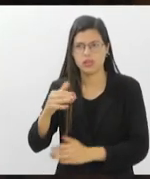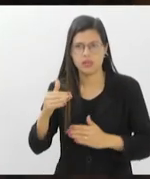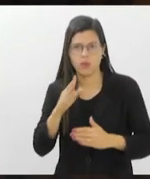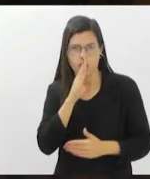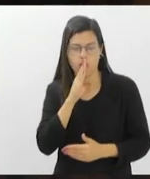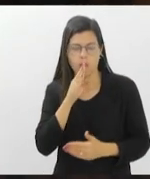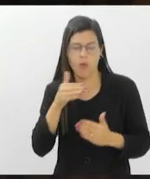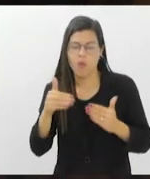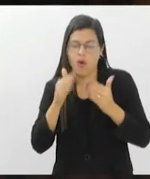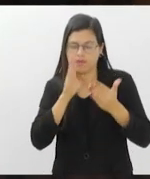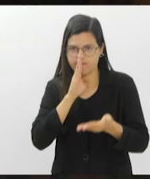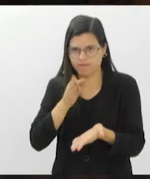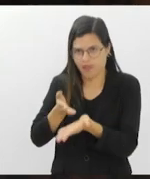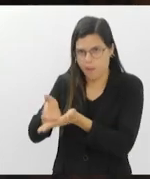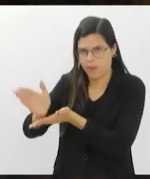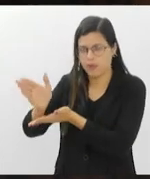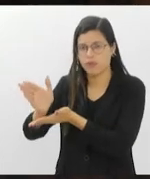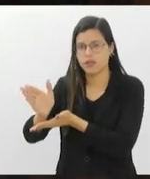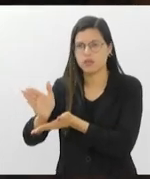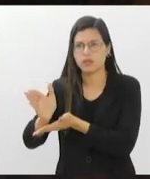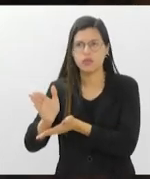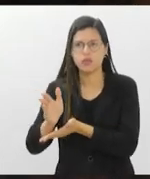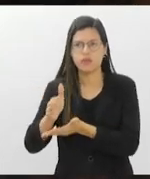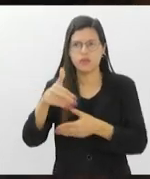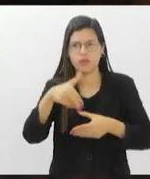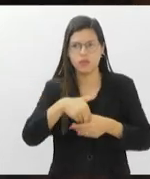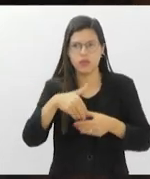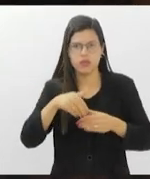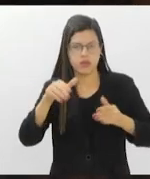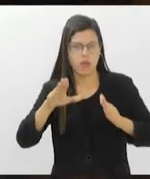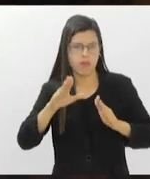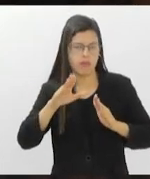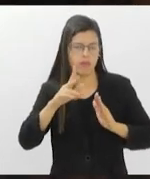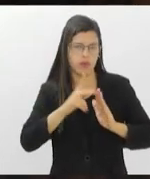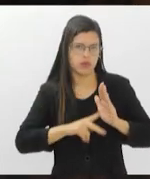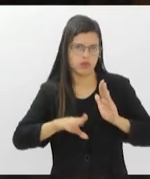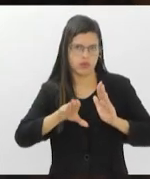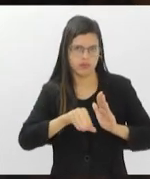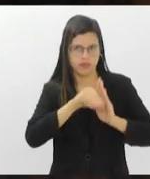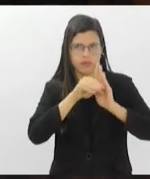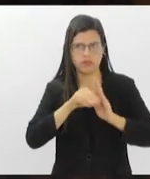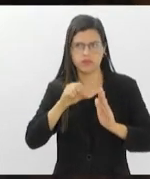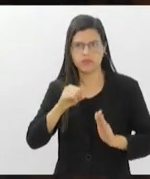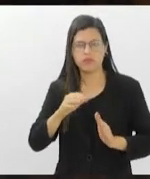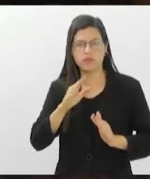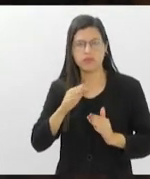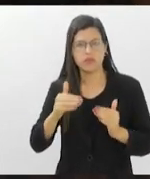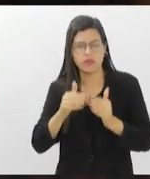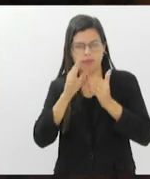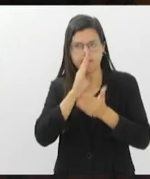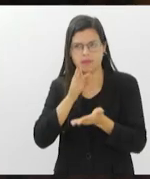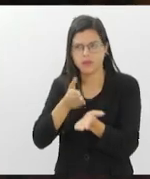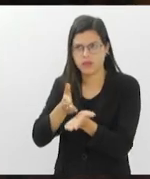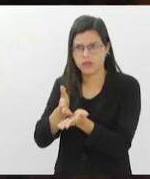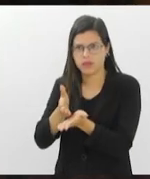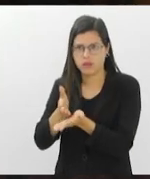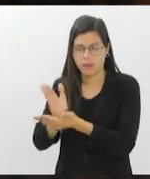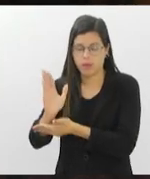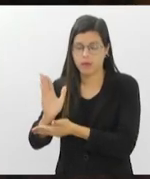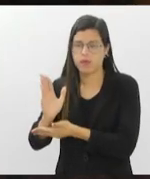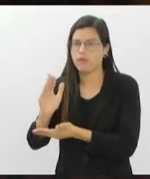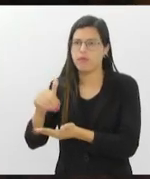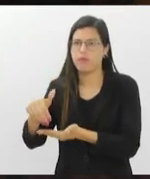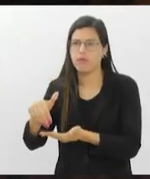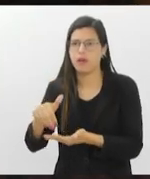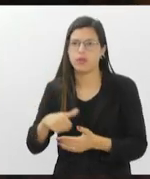estão. Aprovado. Em votação, o projeto assim emendado. Senhores que aprovam, permaneçam como estão. Aprovado. Vai a redação do vencido para